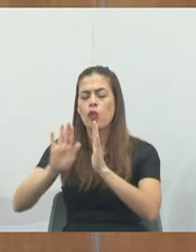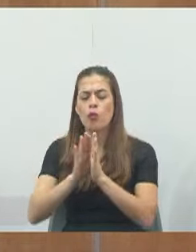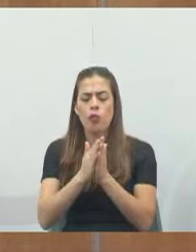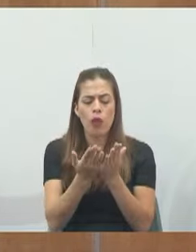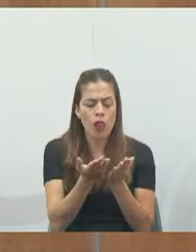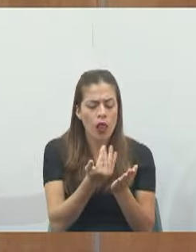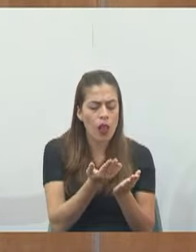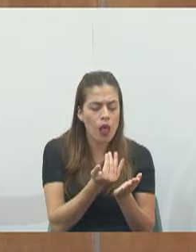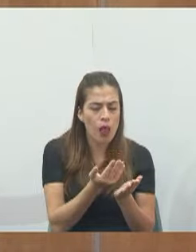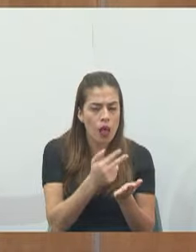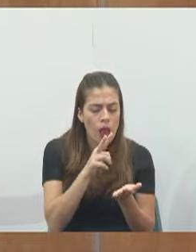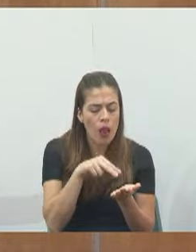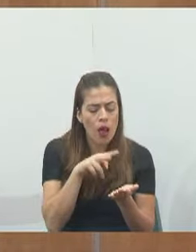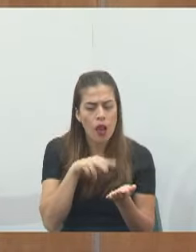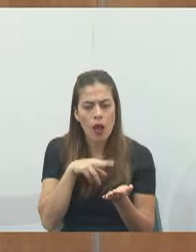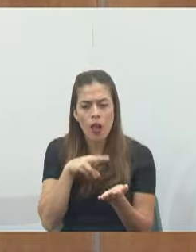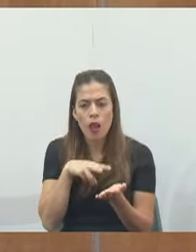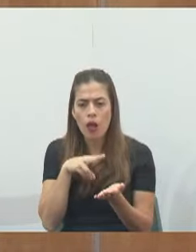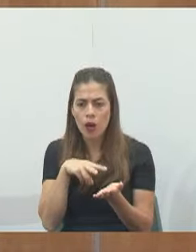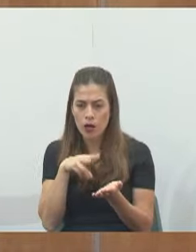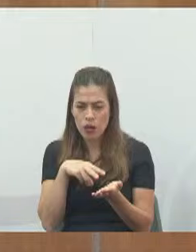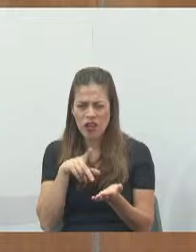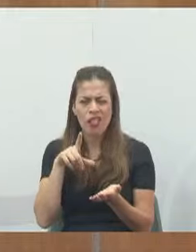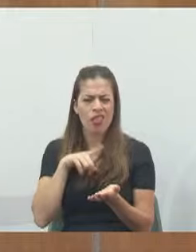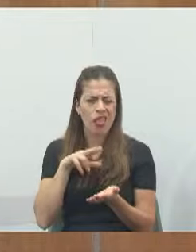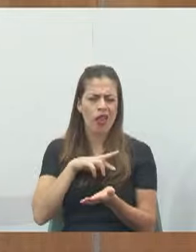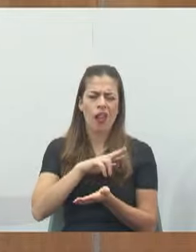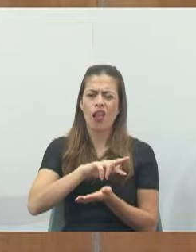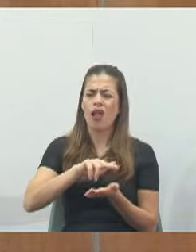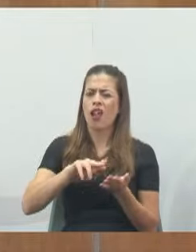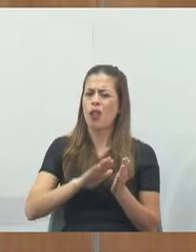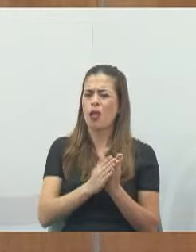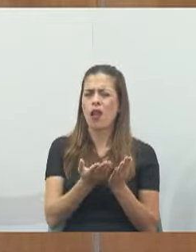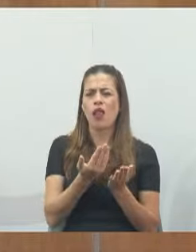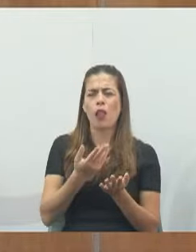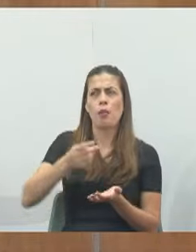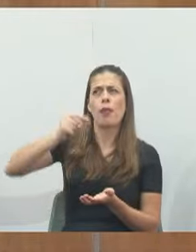livros, né? Tem muitos livros que foram escritos há